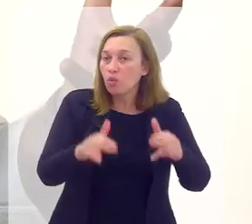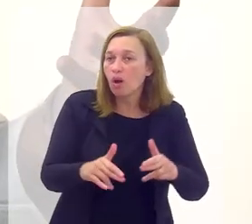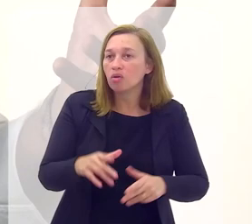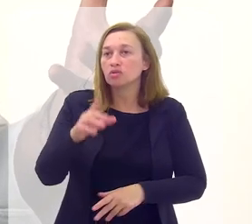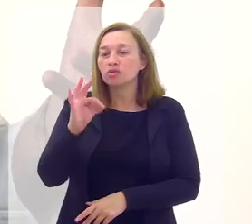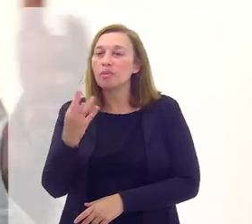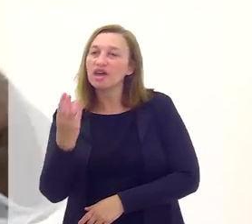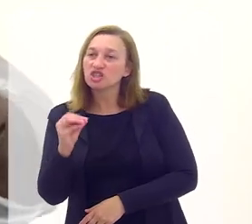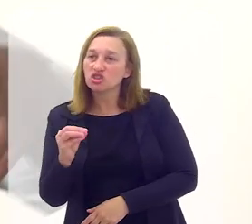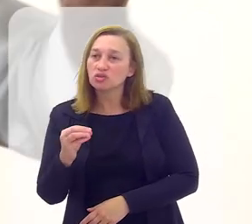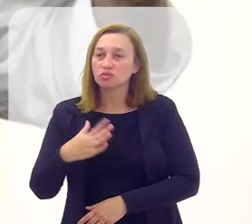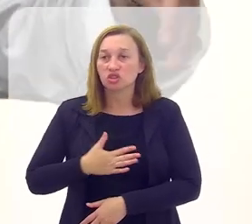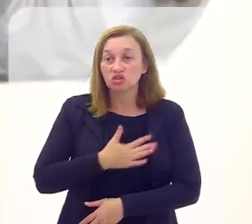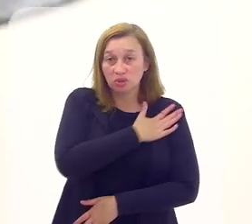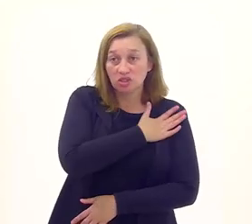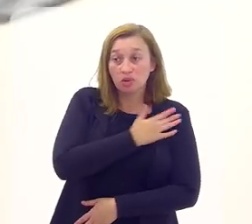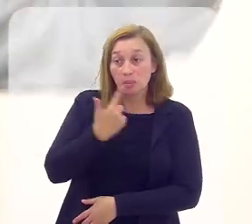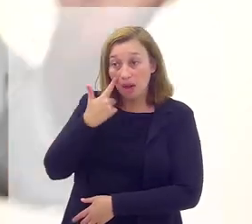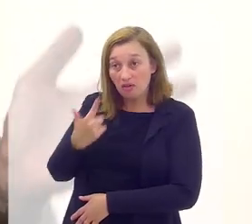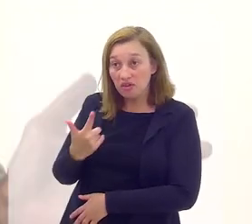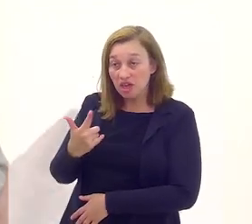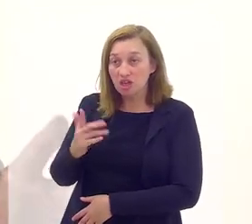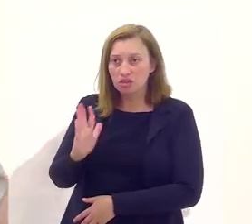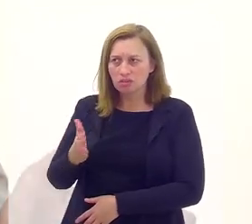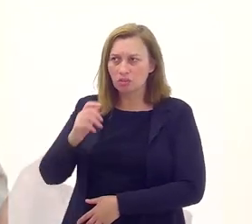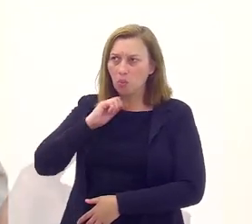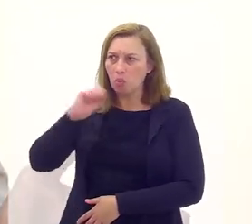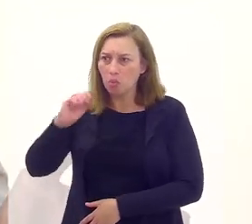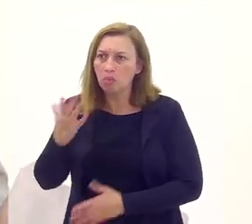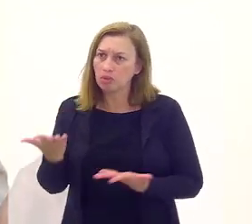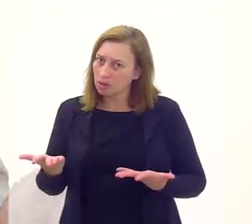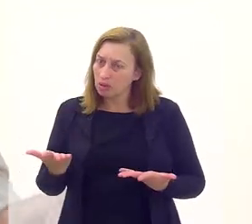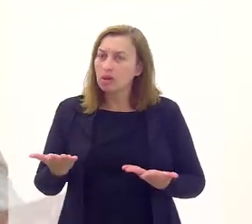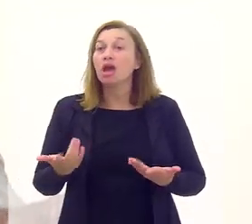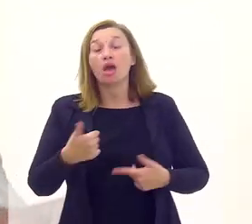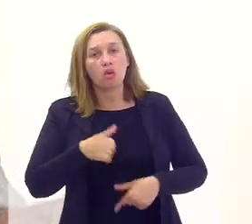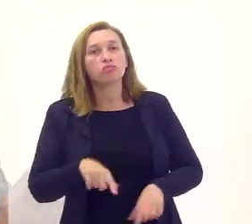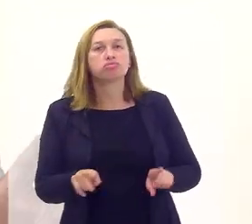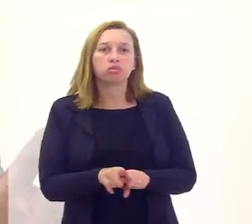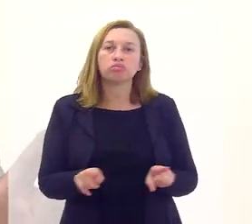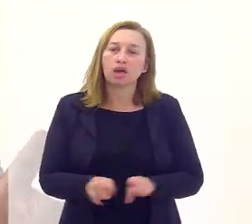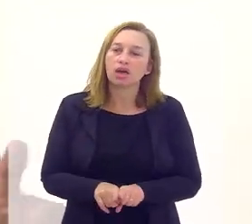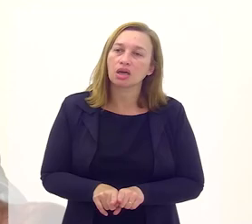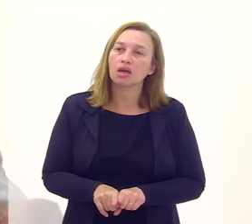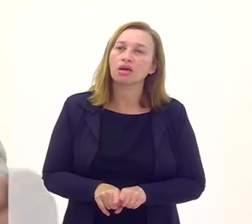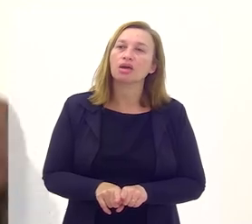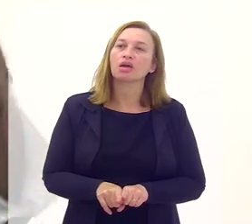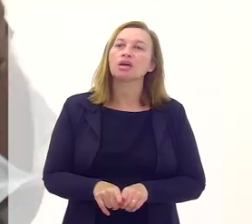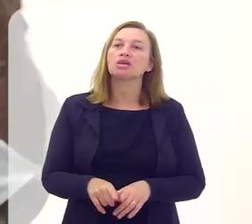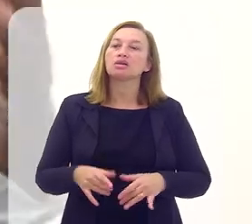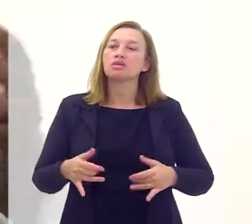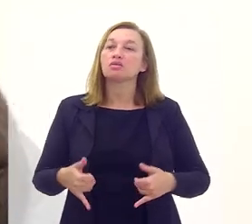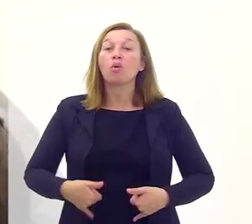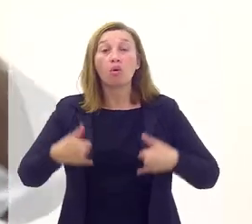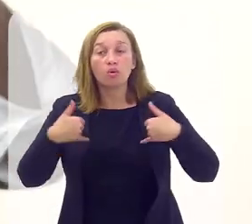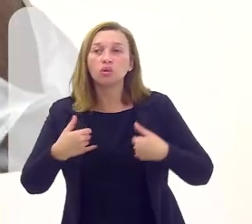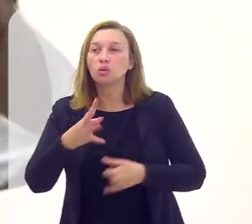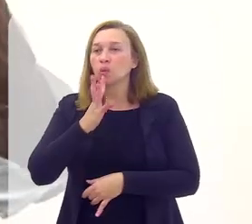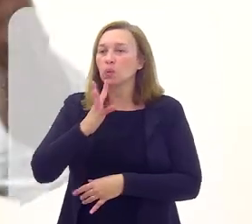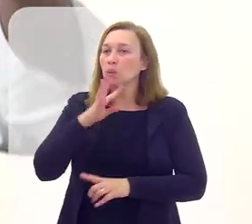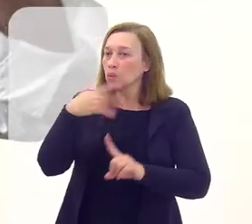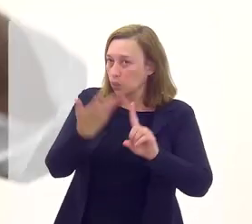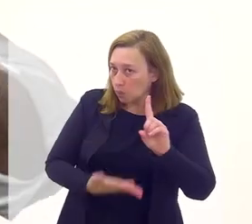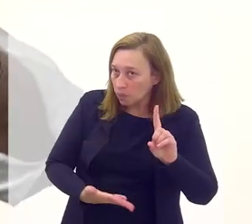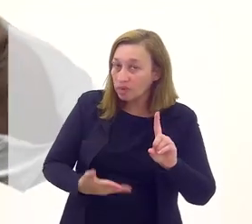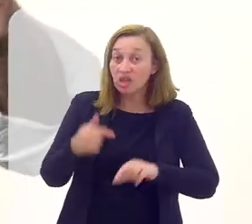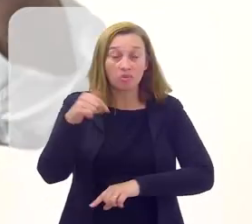Betinho. Se fosse a ditadura, ele já estava outra vez pendurado no pau de arara. Né? Eu também tive a honra de